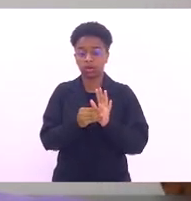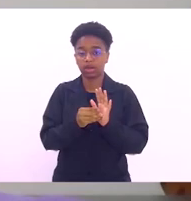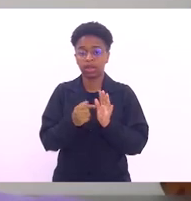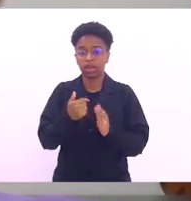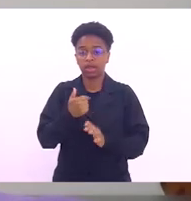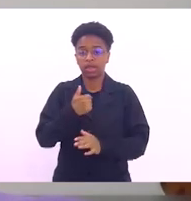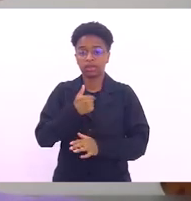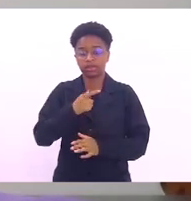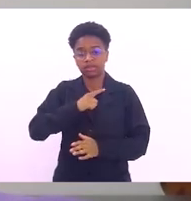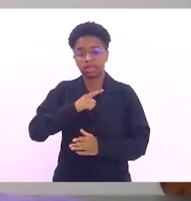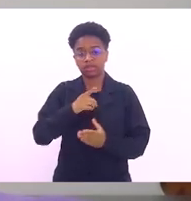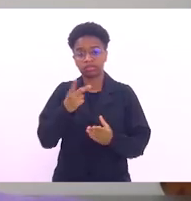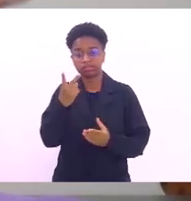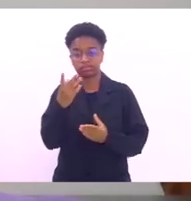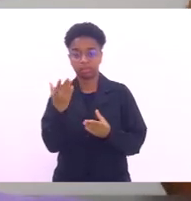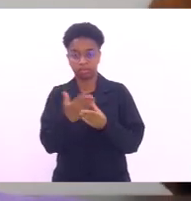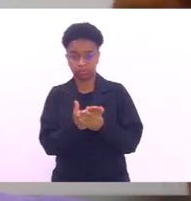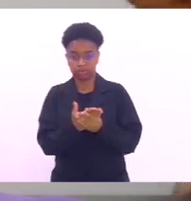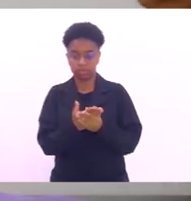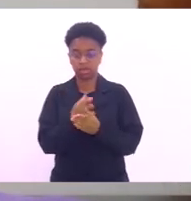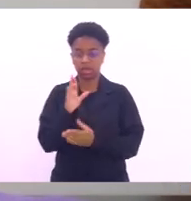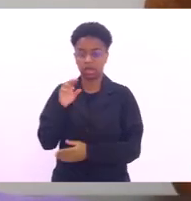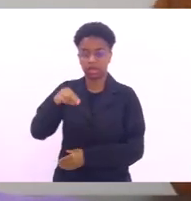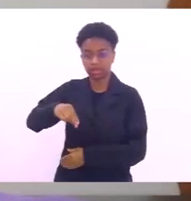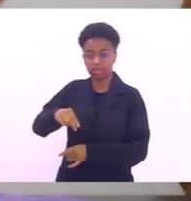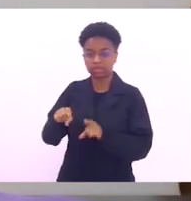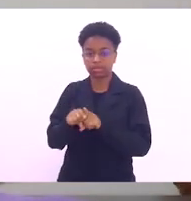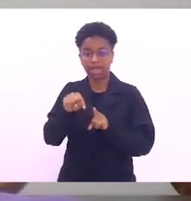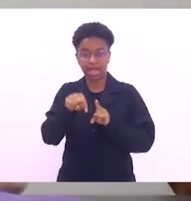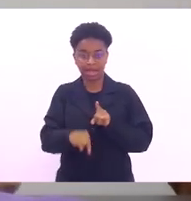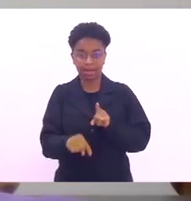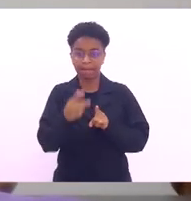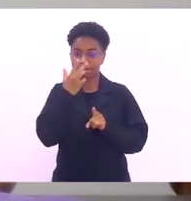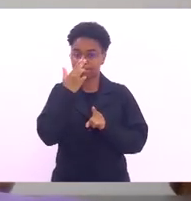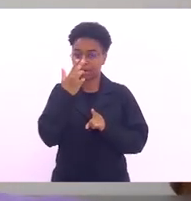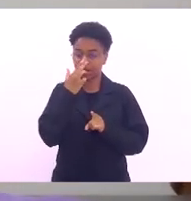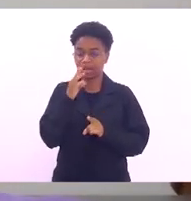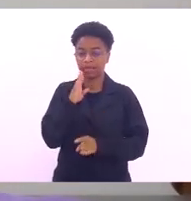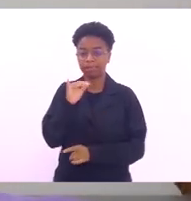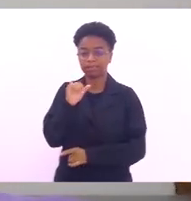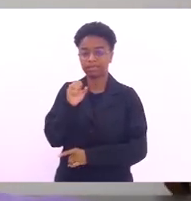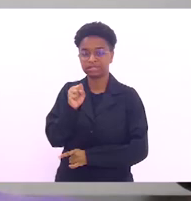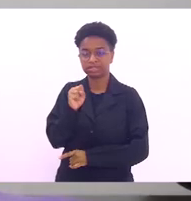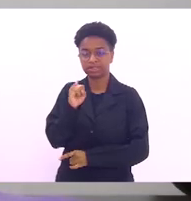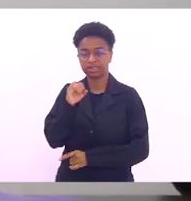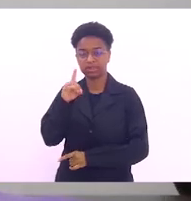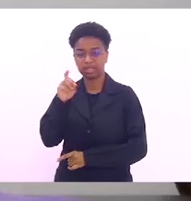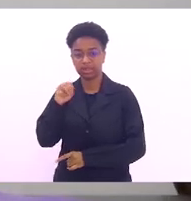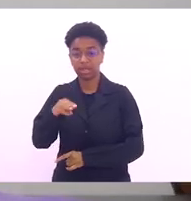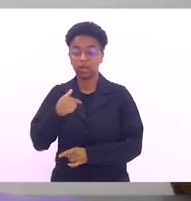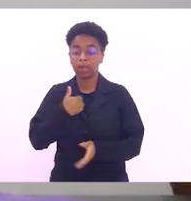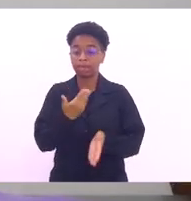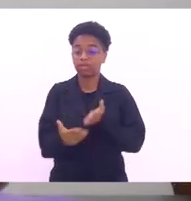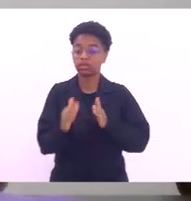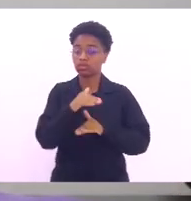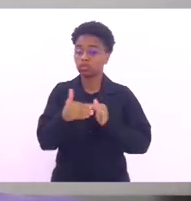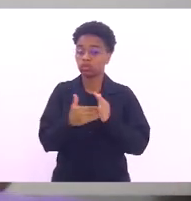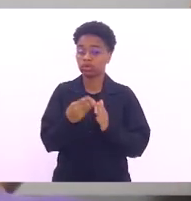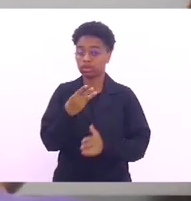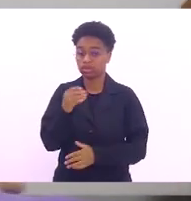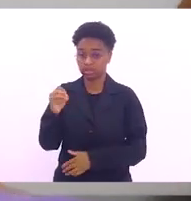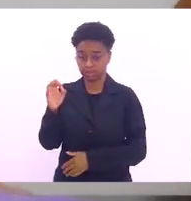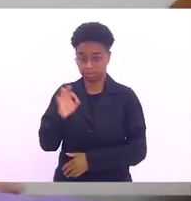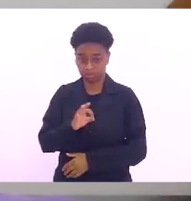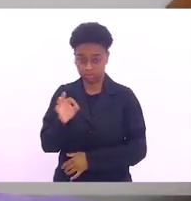dois processos um do Rio Grande do Norte ou daqui como Bis e idem E eu perdi tudo que eu tinha os 30%